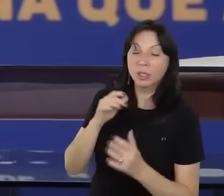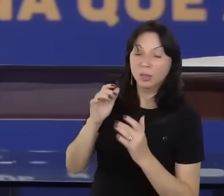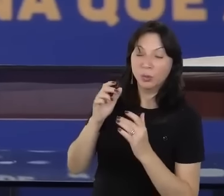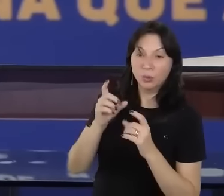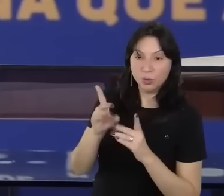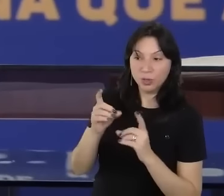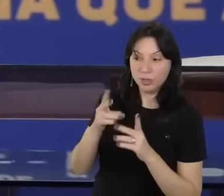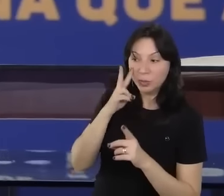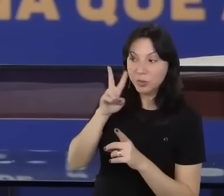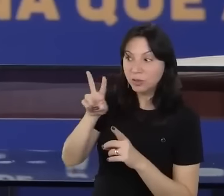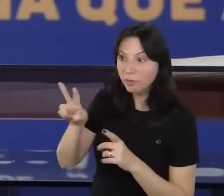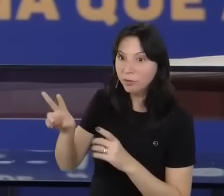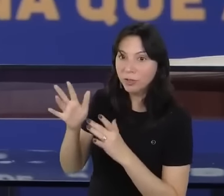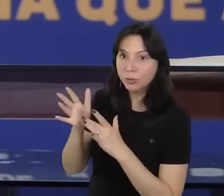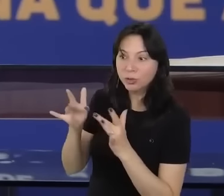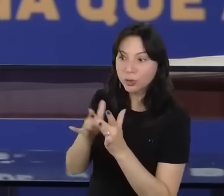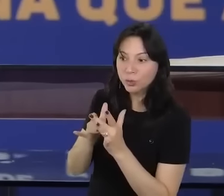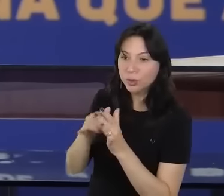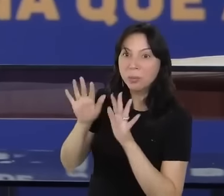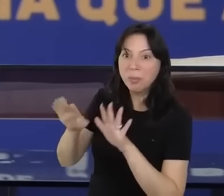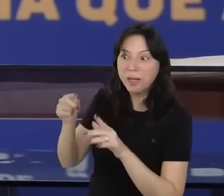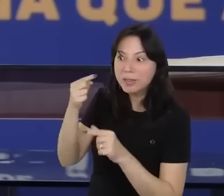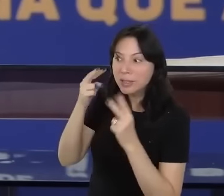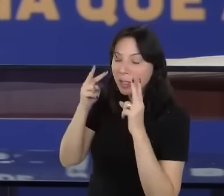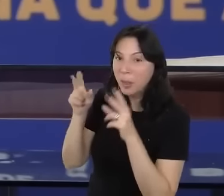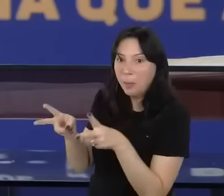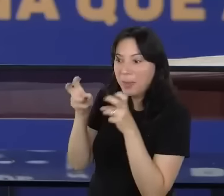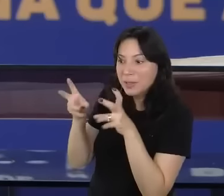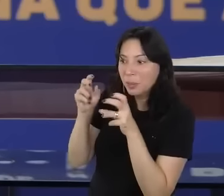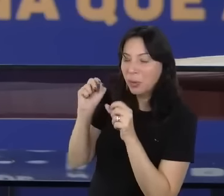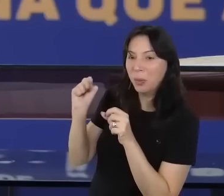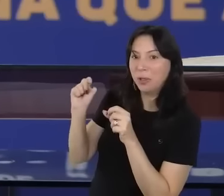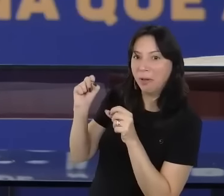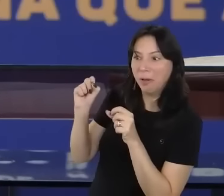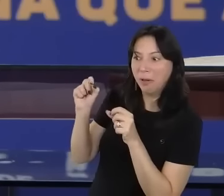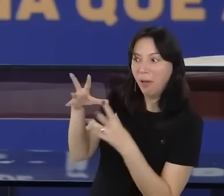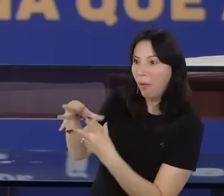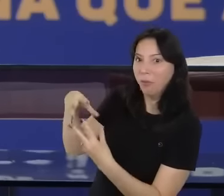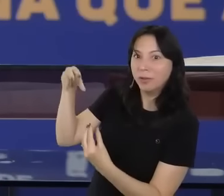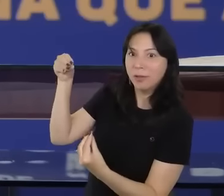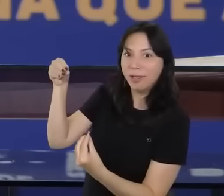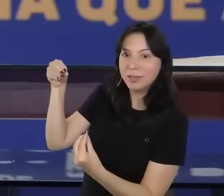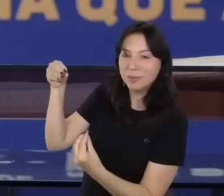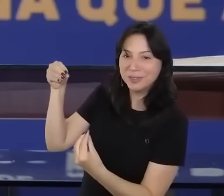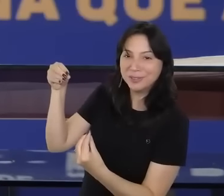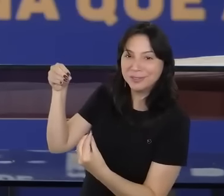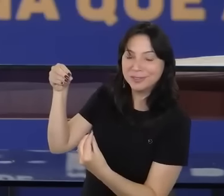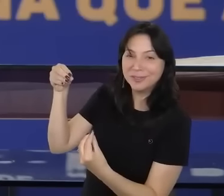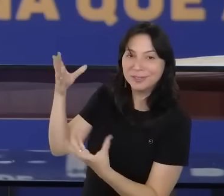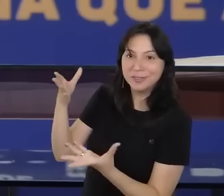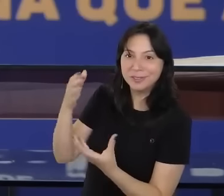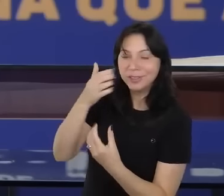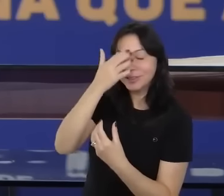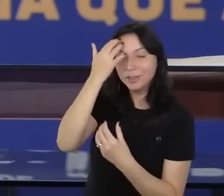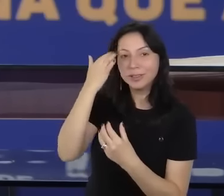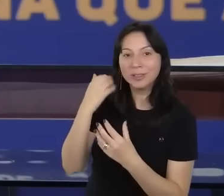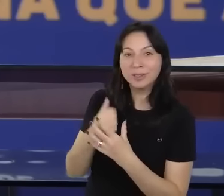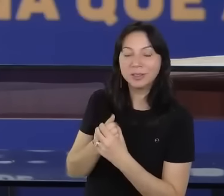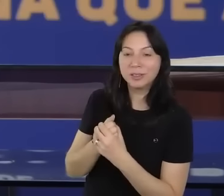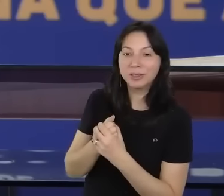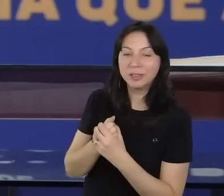o senhor é a solução Às vezes você olha e acha que o